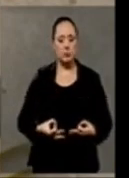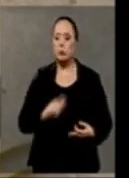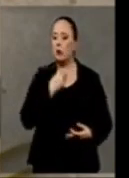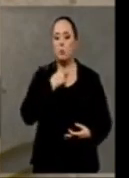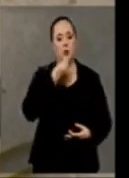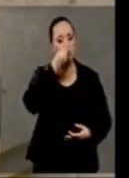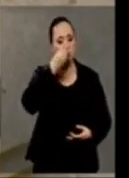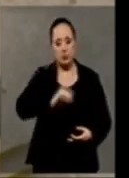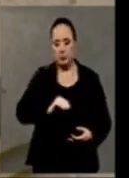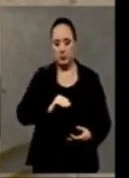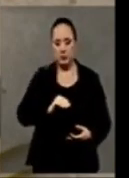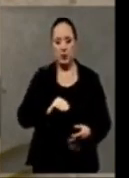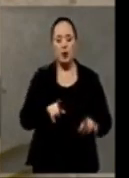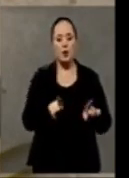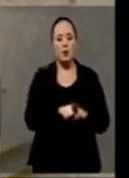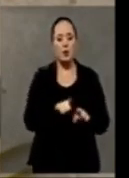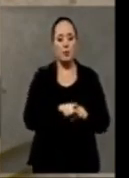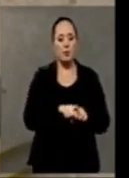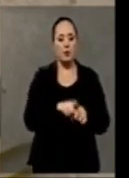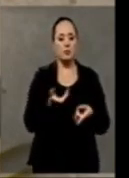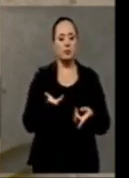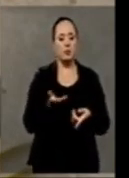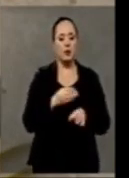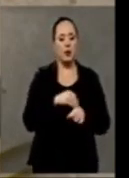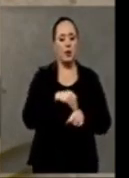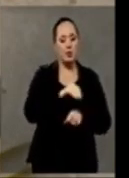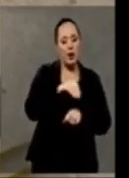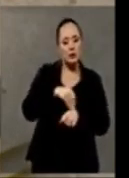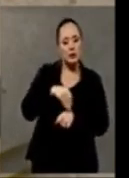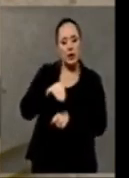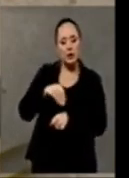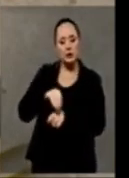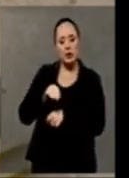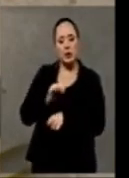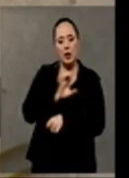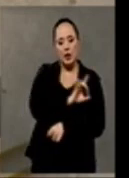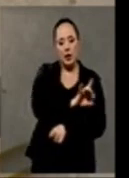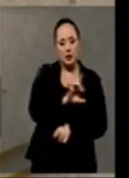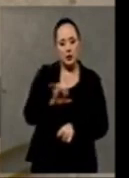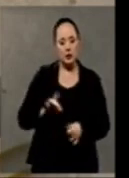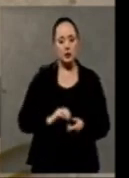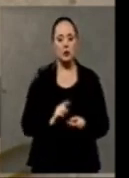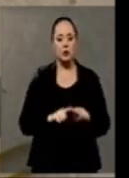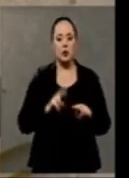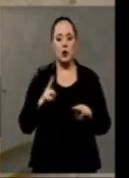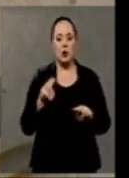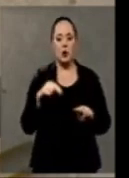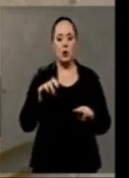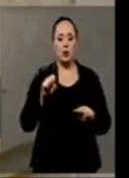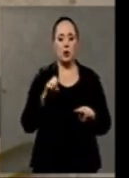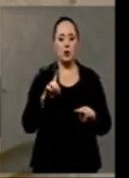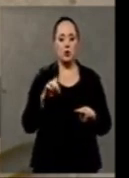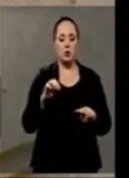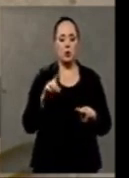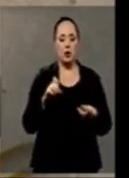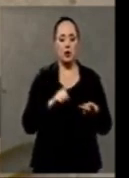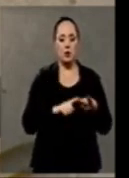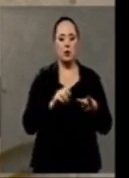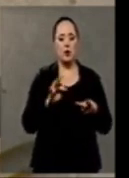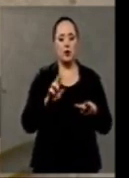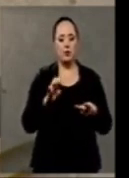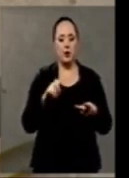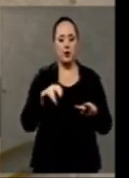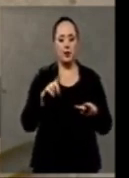e dar a cada um o que lhe pertence honestidade fraternidade e igualdade